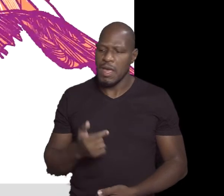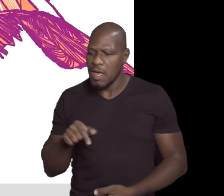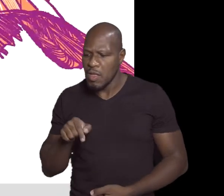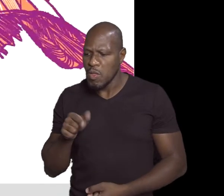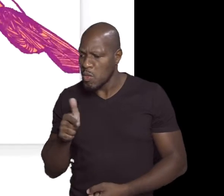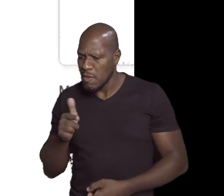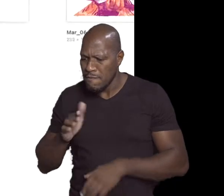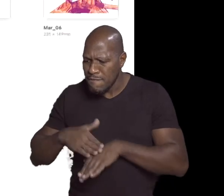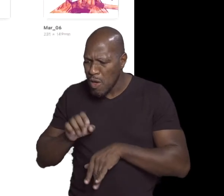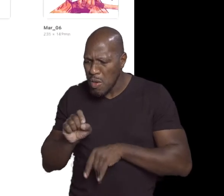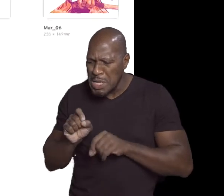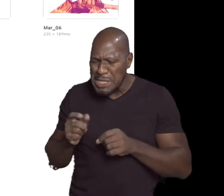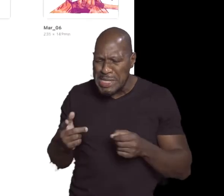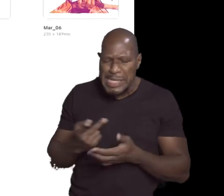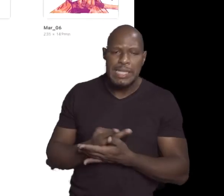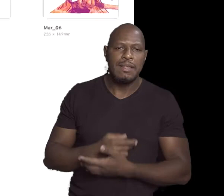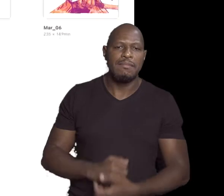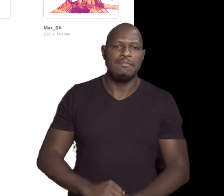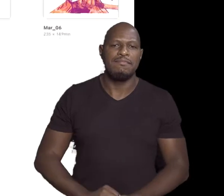que eu fiz?